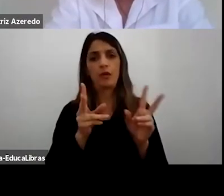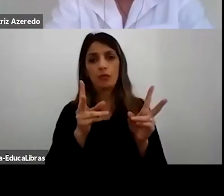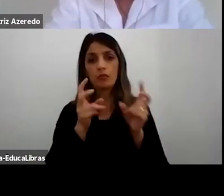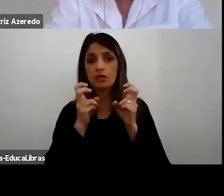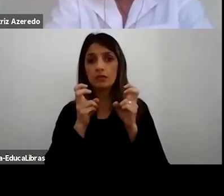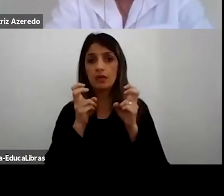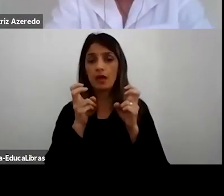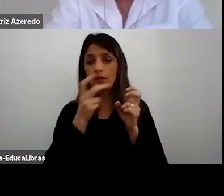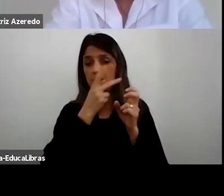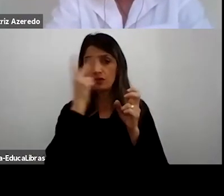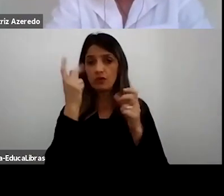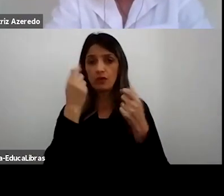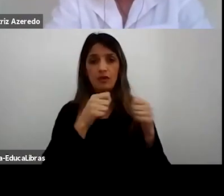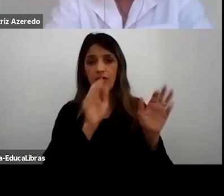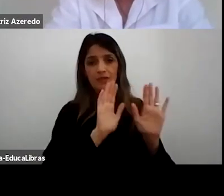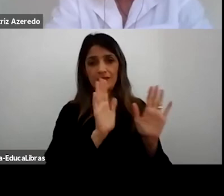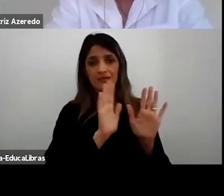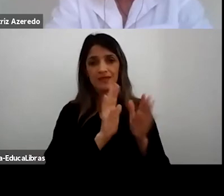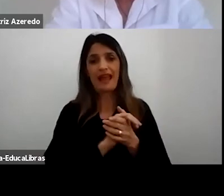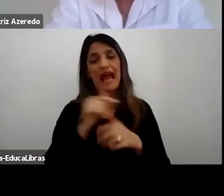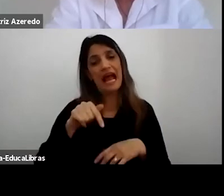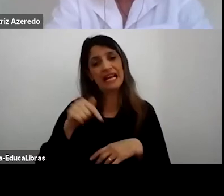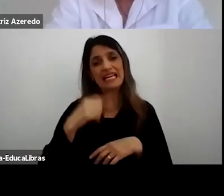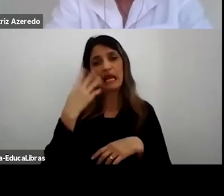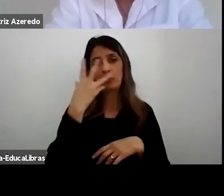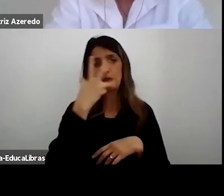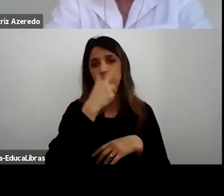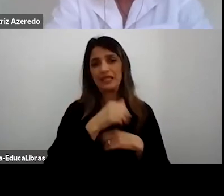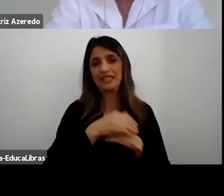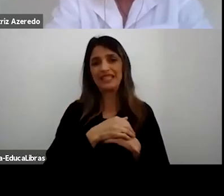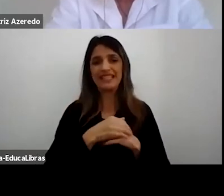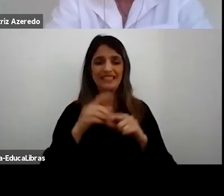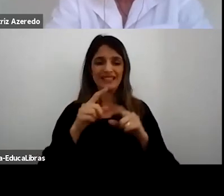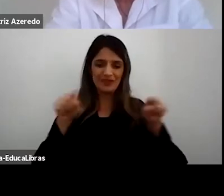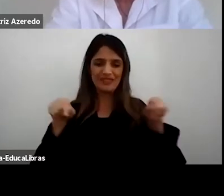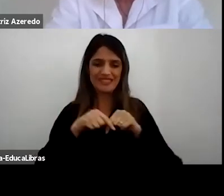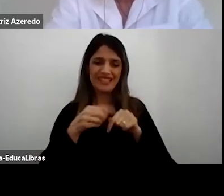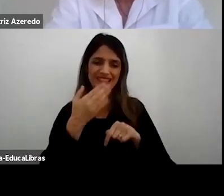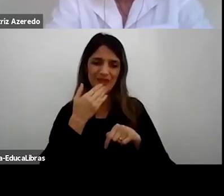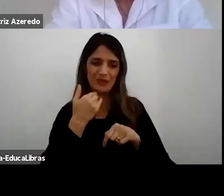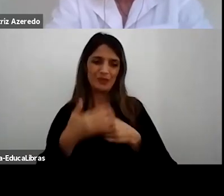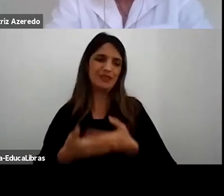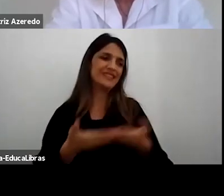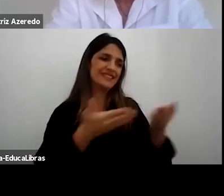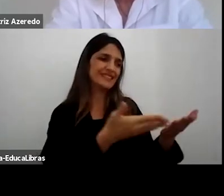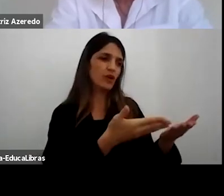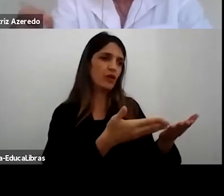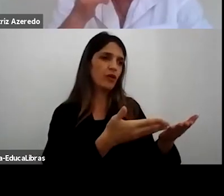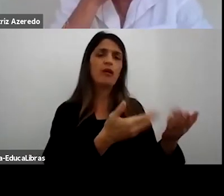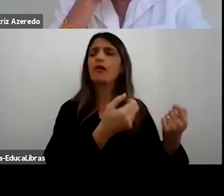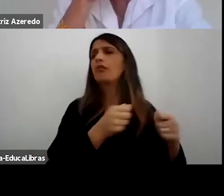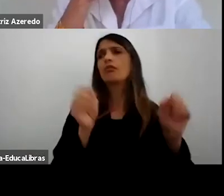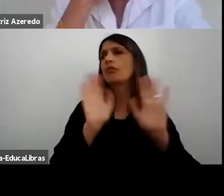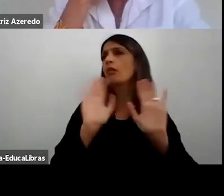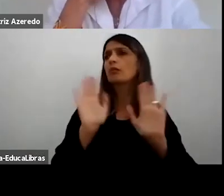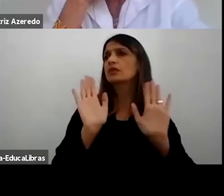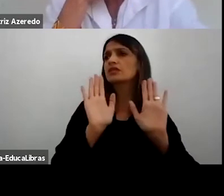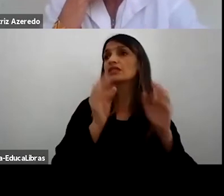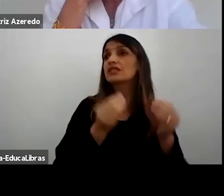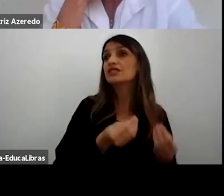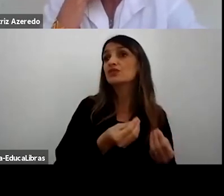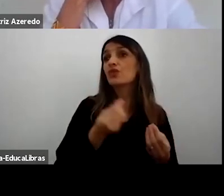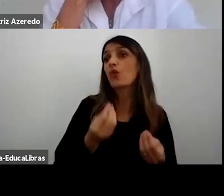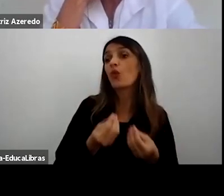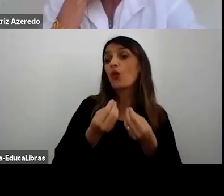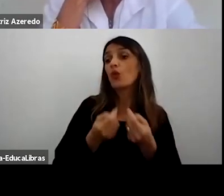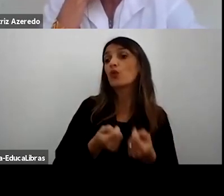precisam mais. Aqui é muito bonito quando a gente vai dar uma cesta básica para uma família que ela fala, não, eu não preciso, pode dar para uma outra pessoa. É uma das maiores experiências que a gente